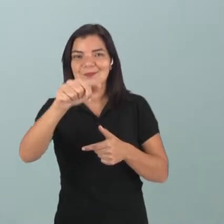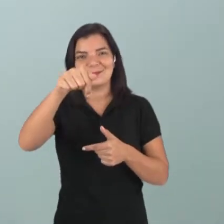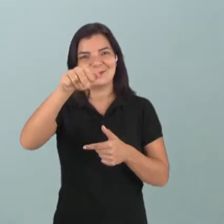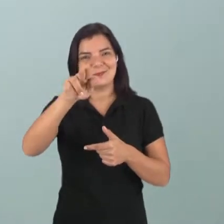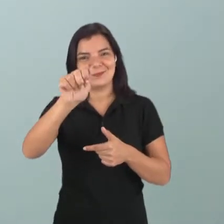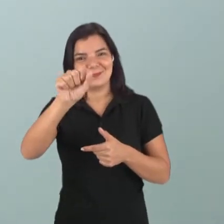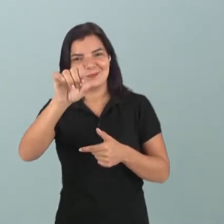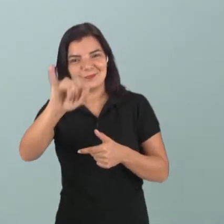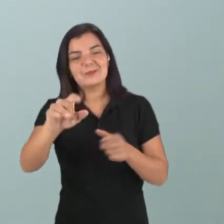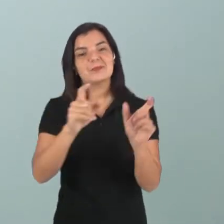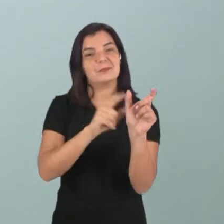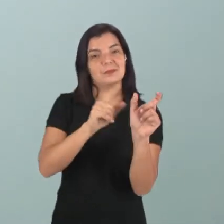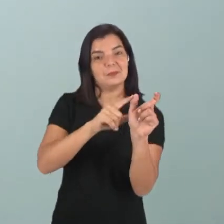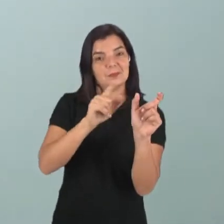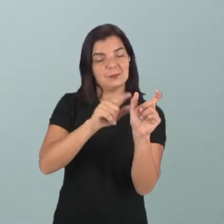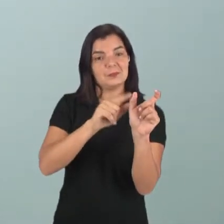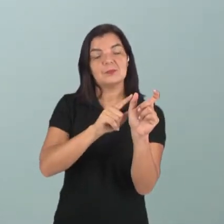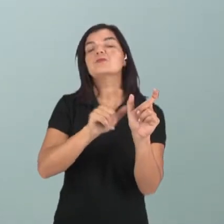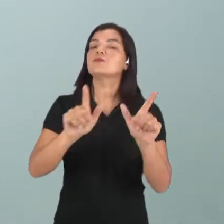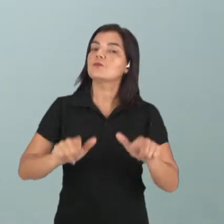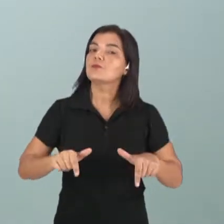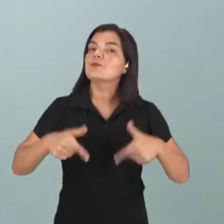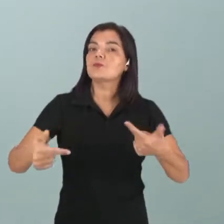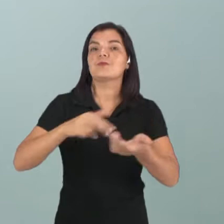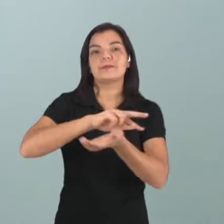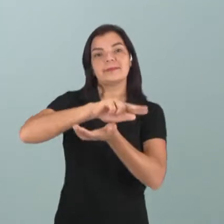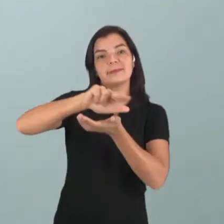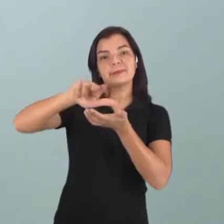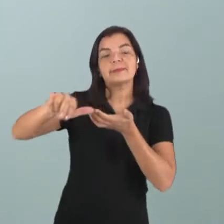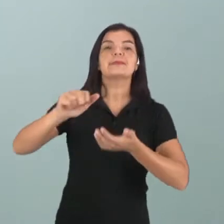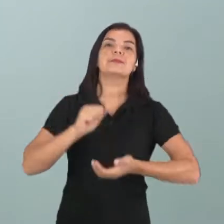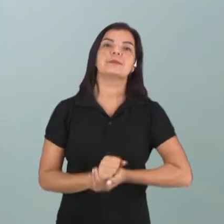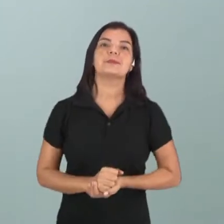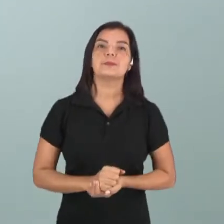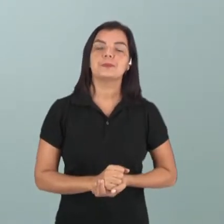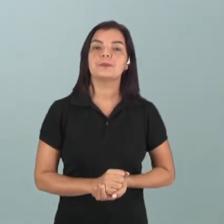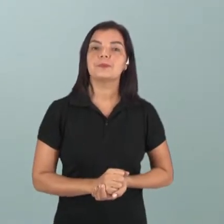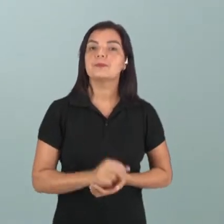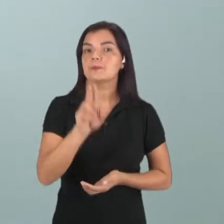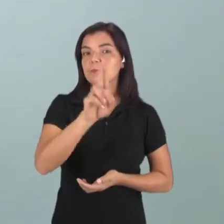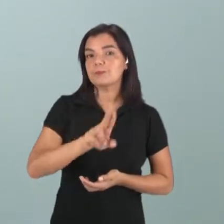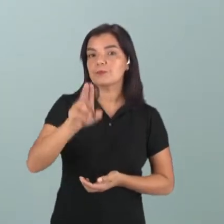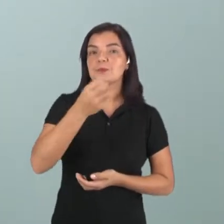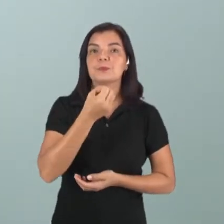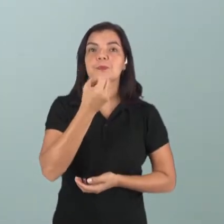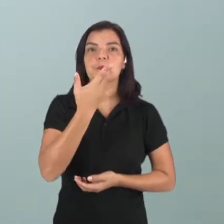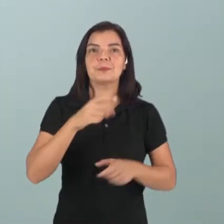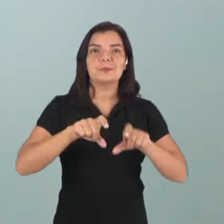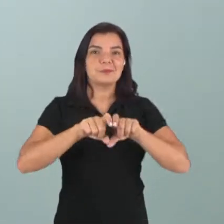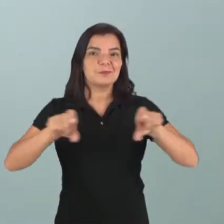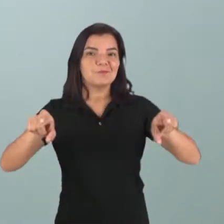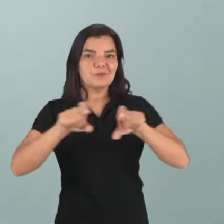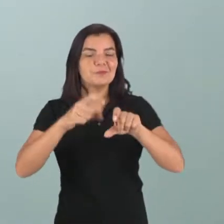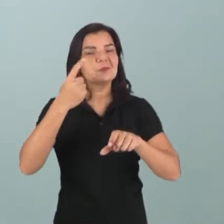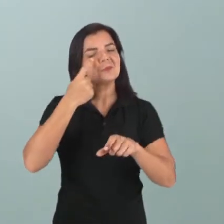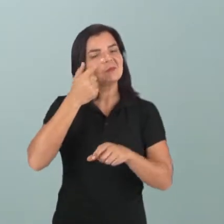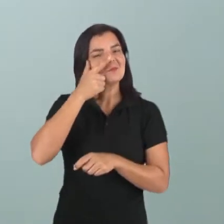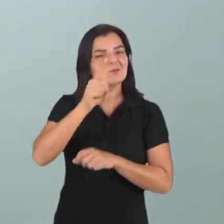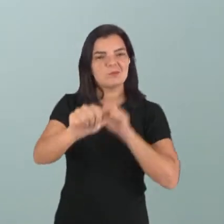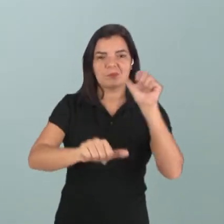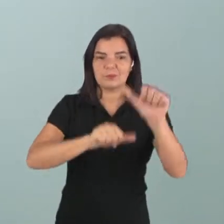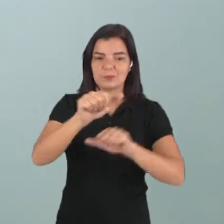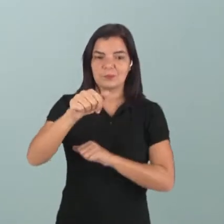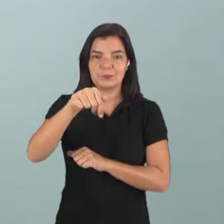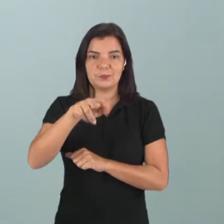Porque eu considerei a palavra lutadores, né? O substantivo lutadores ali. Os quais usam bem as cordas. Quando eu consigo trocar